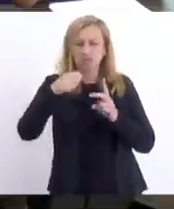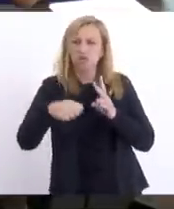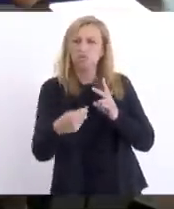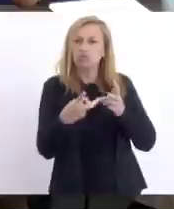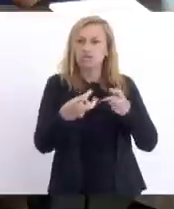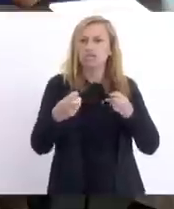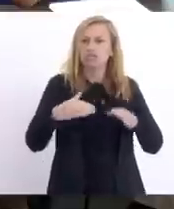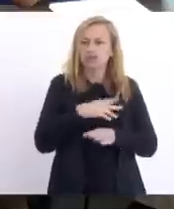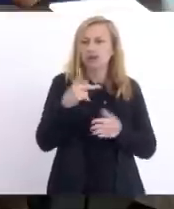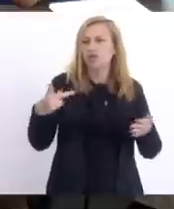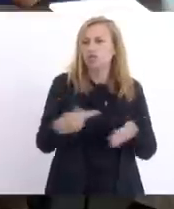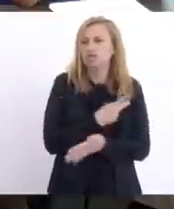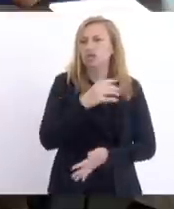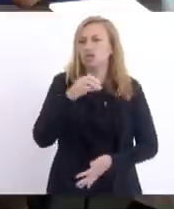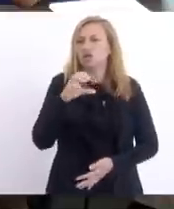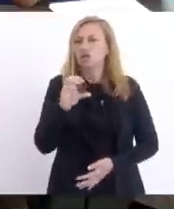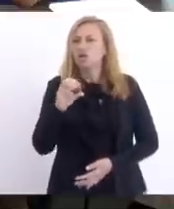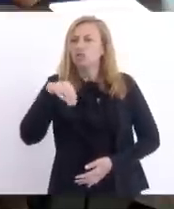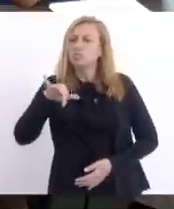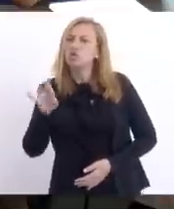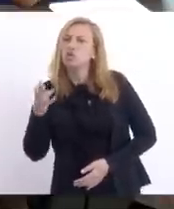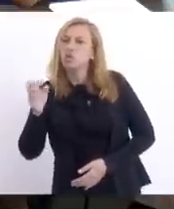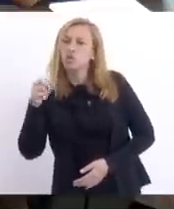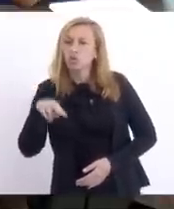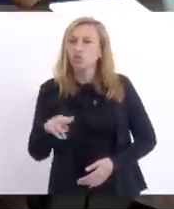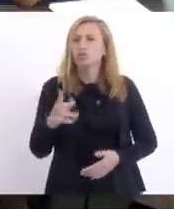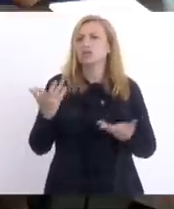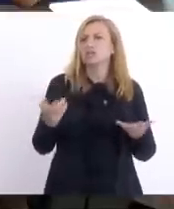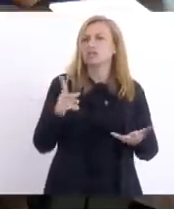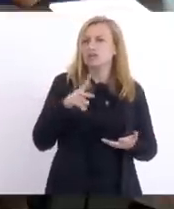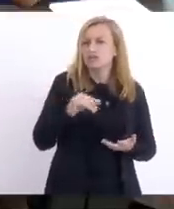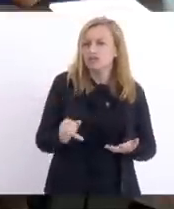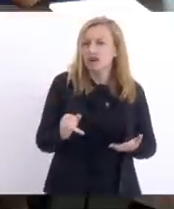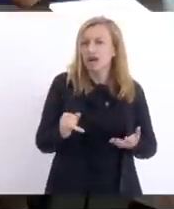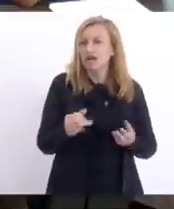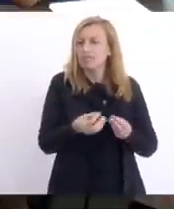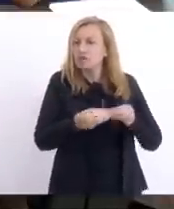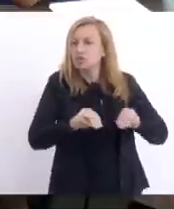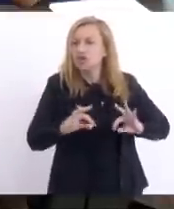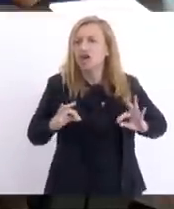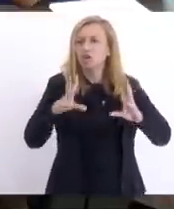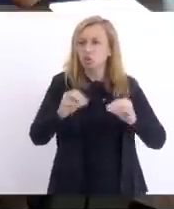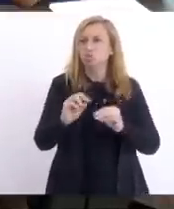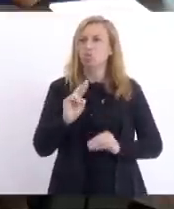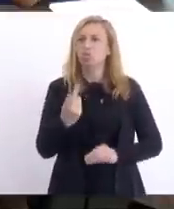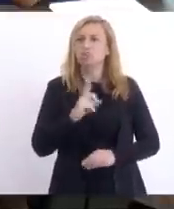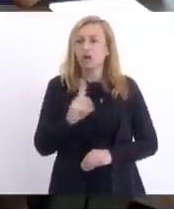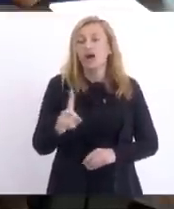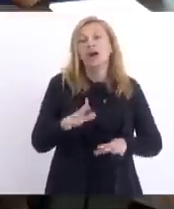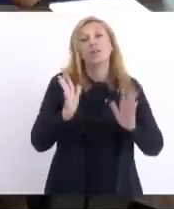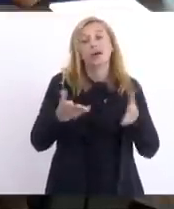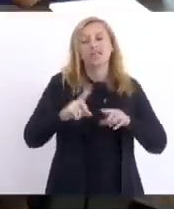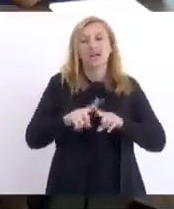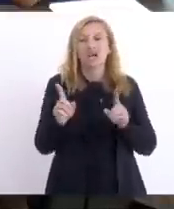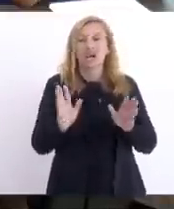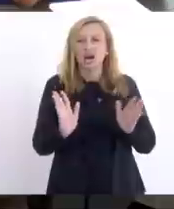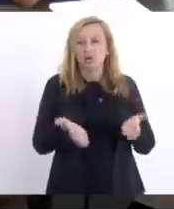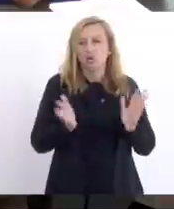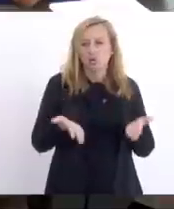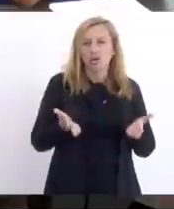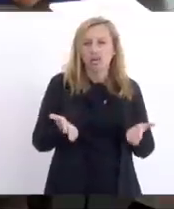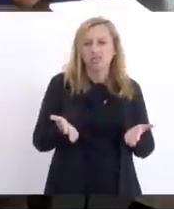vai acontecer com o Omicron. Se ela vai, né, arrebentar com tudo ou não. Agora, a